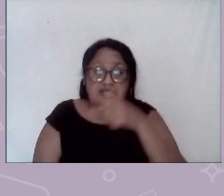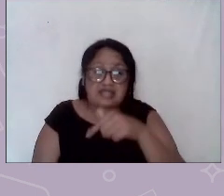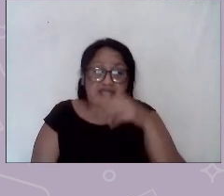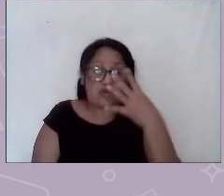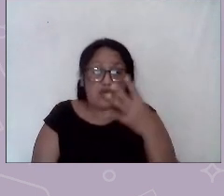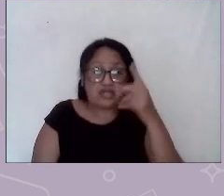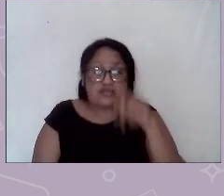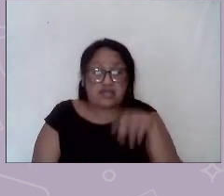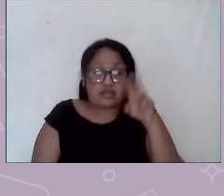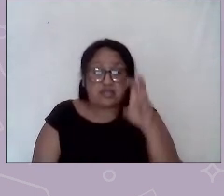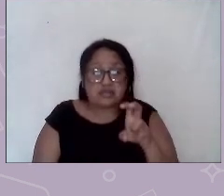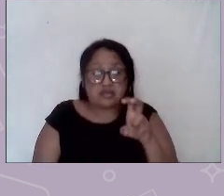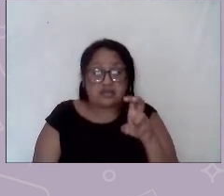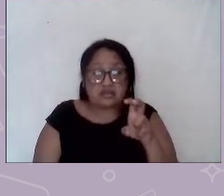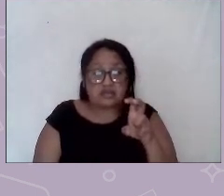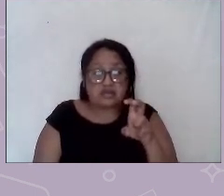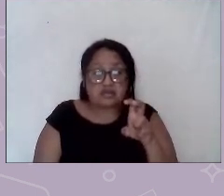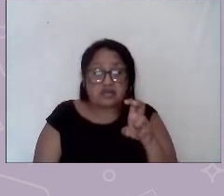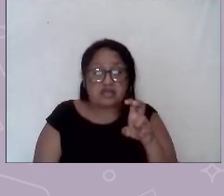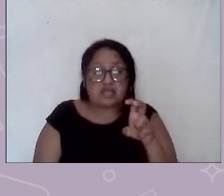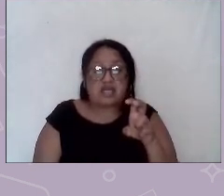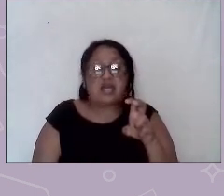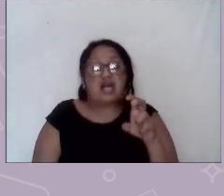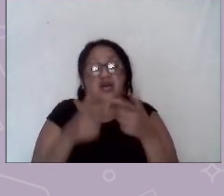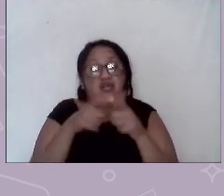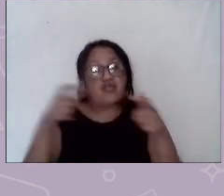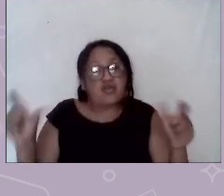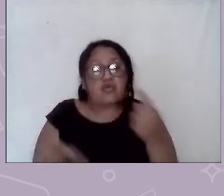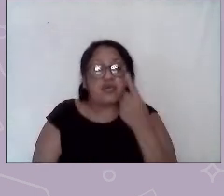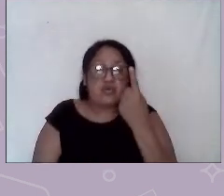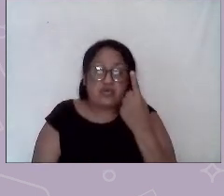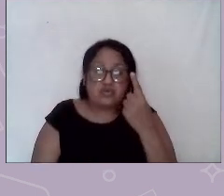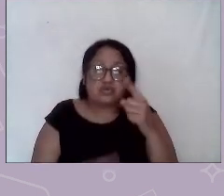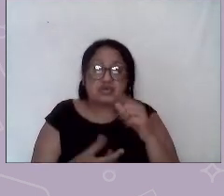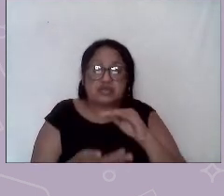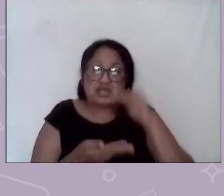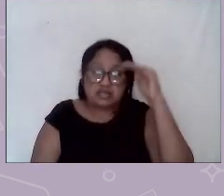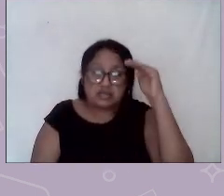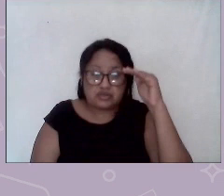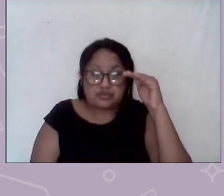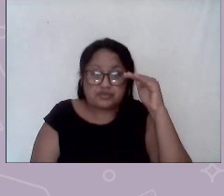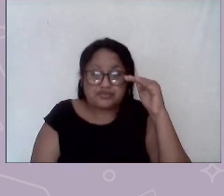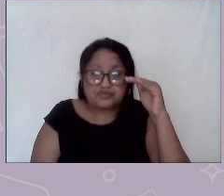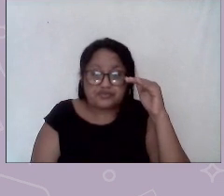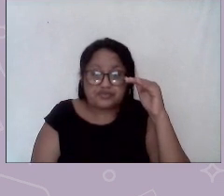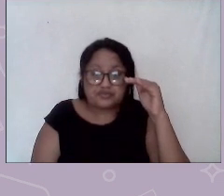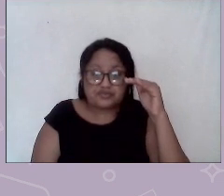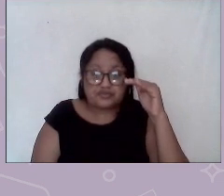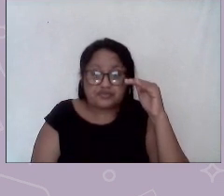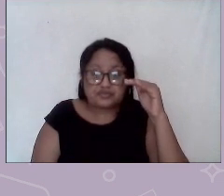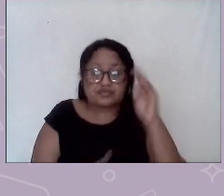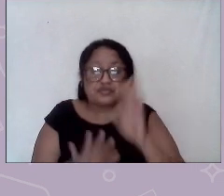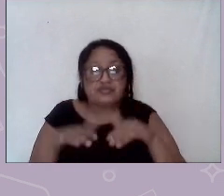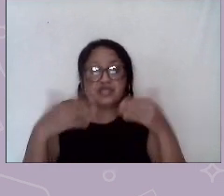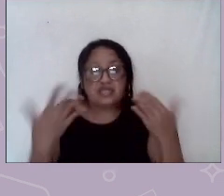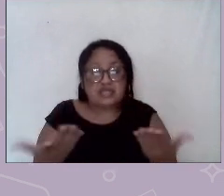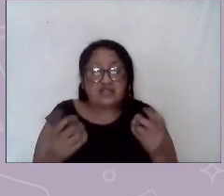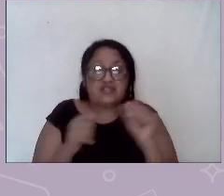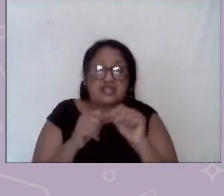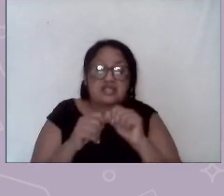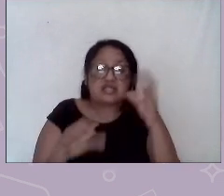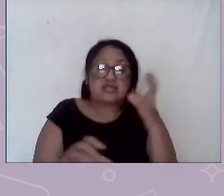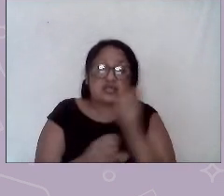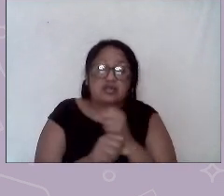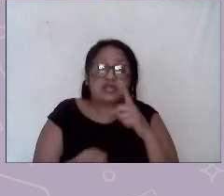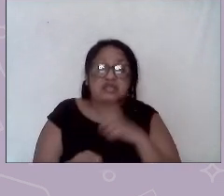,5 então o volume é um litro um litro vezes um então fazendo esses cálculos eu tenho a